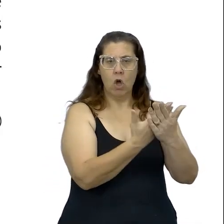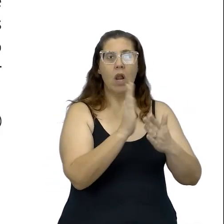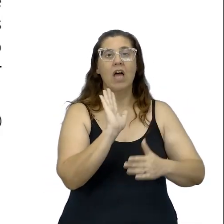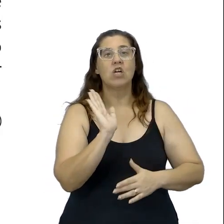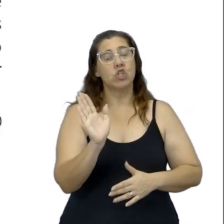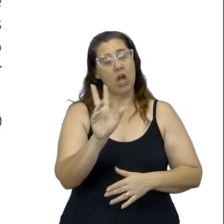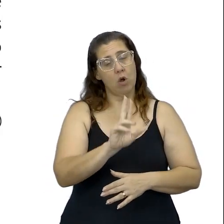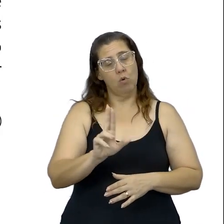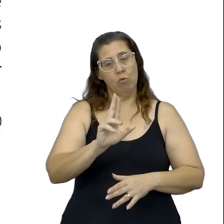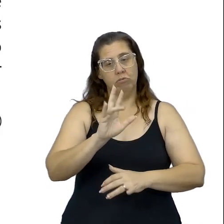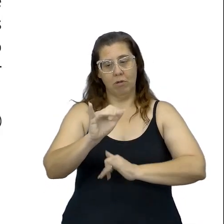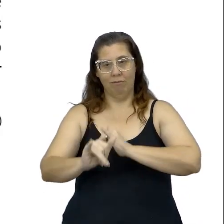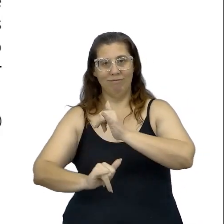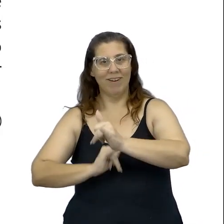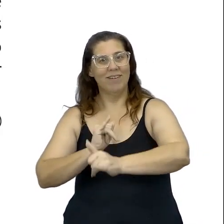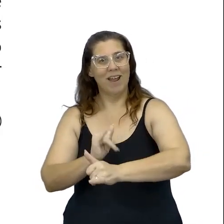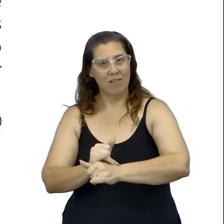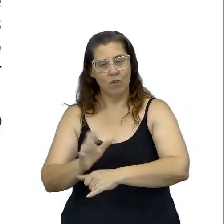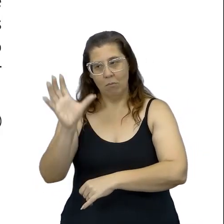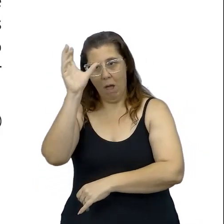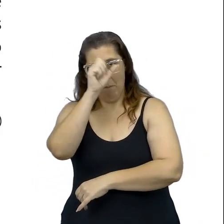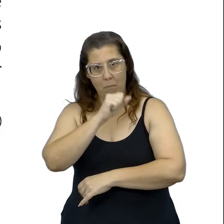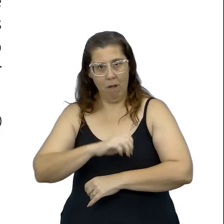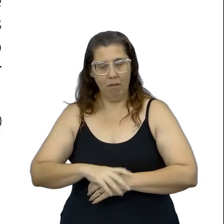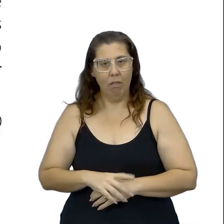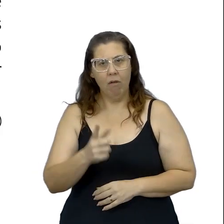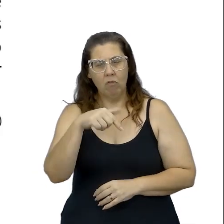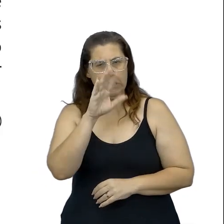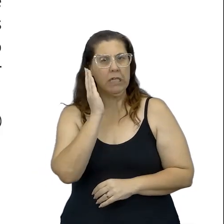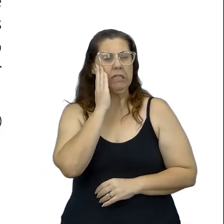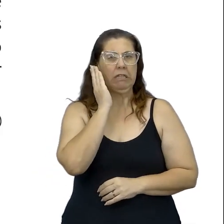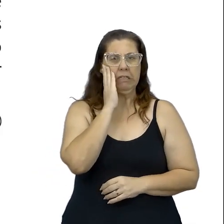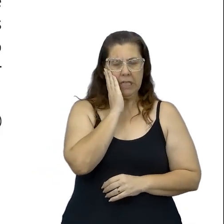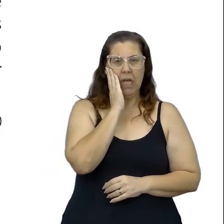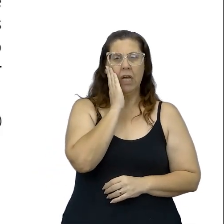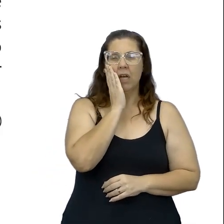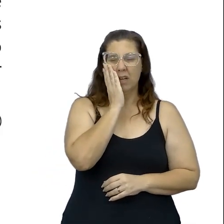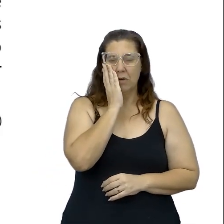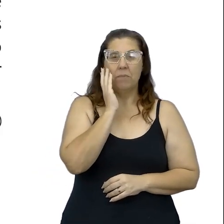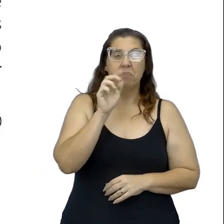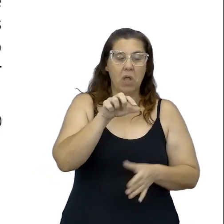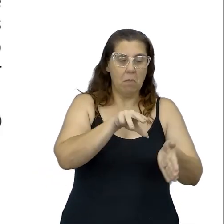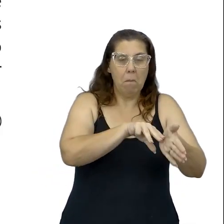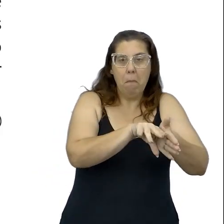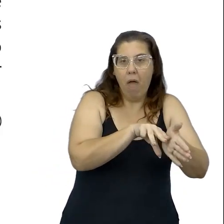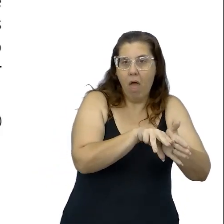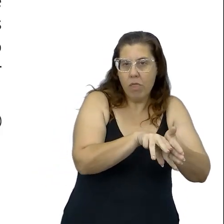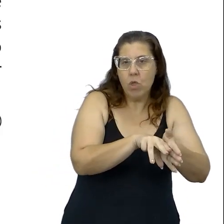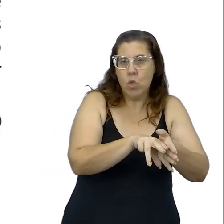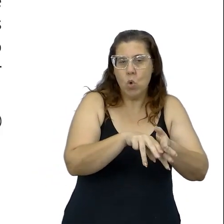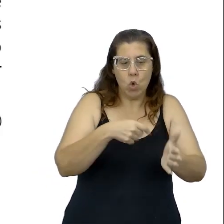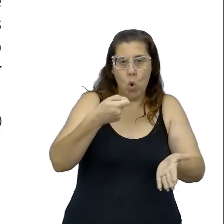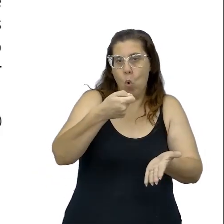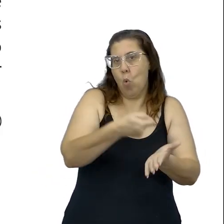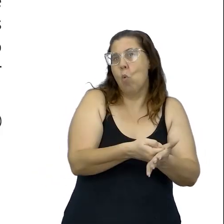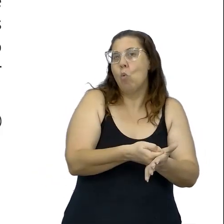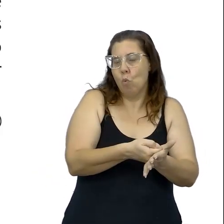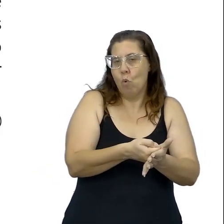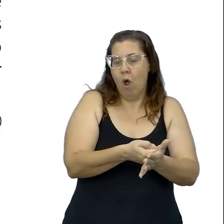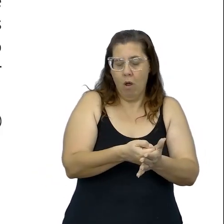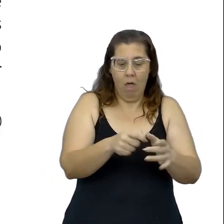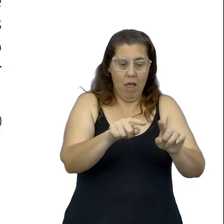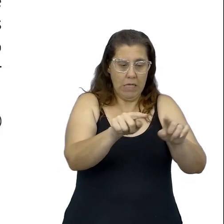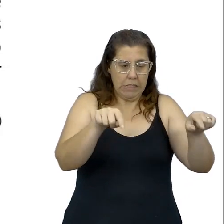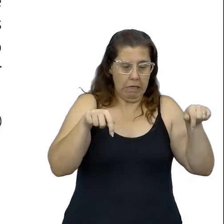ambientes virtuais de aprendizagem. Vocês sabem, né, que trata-se de uma metodologia que exige a organização da sala